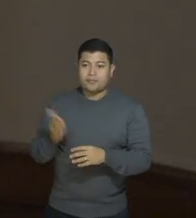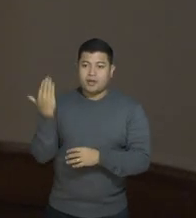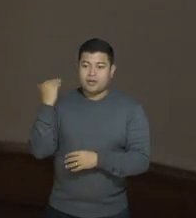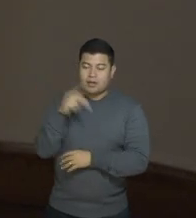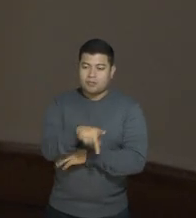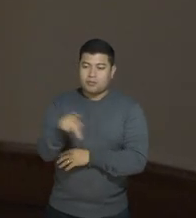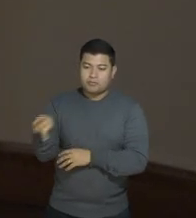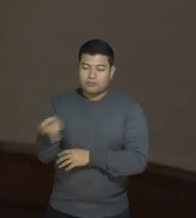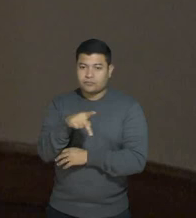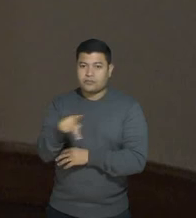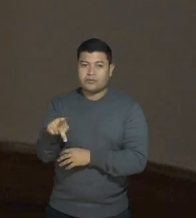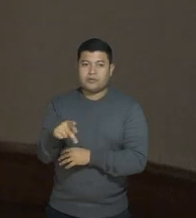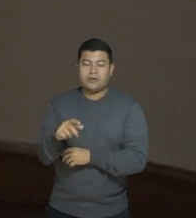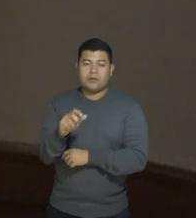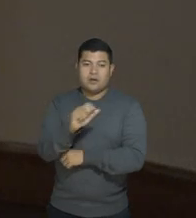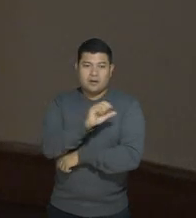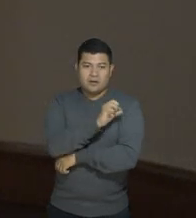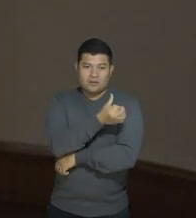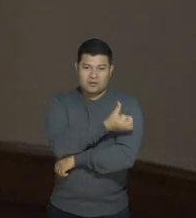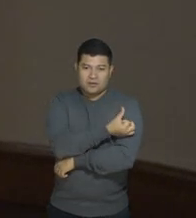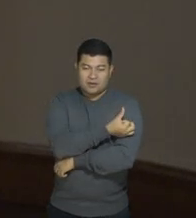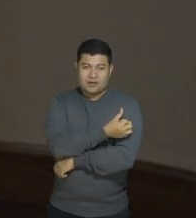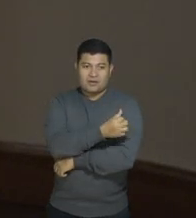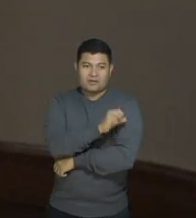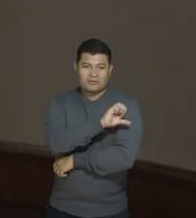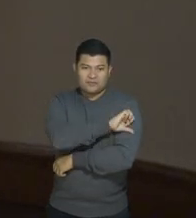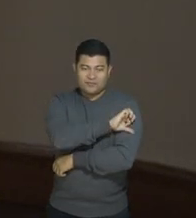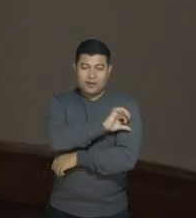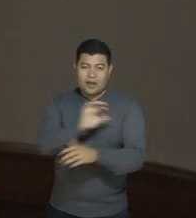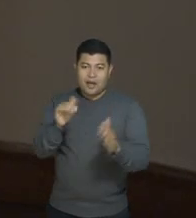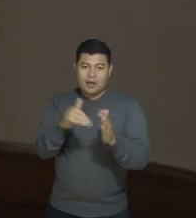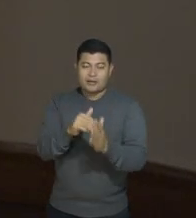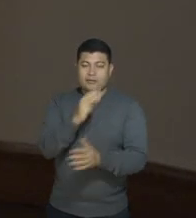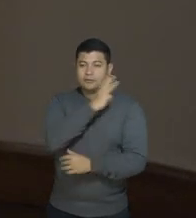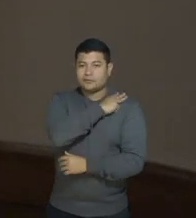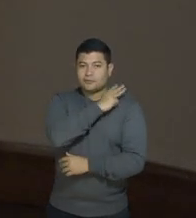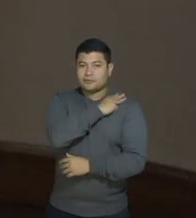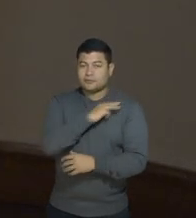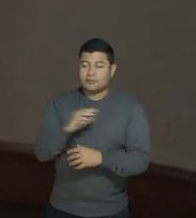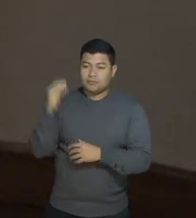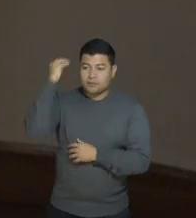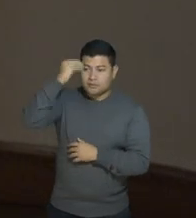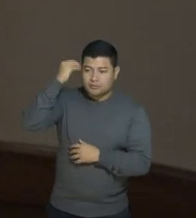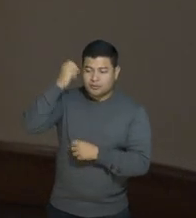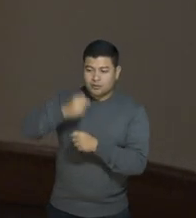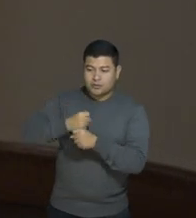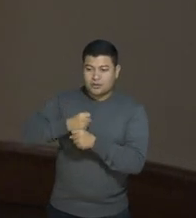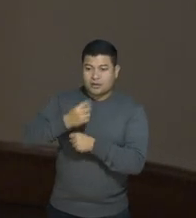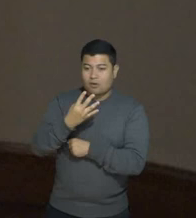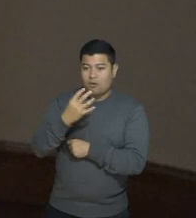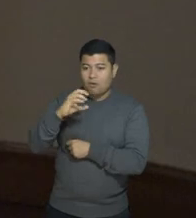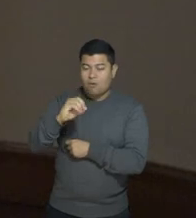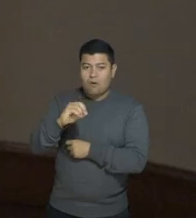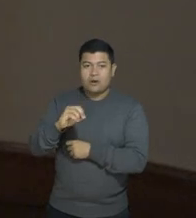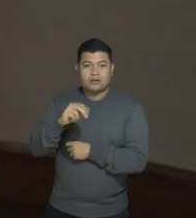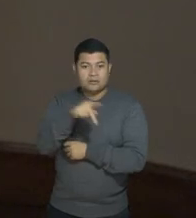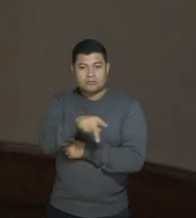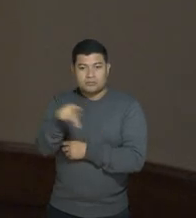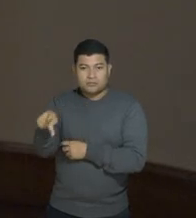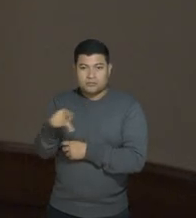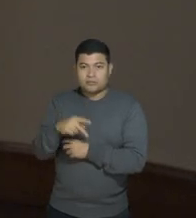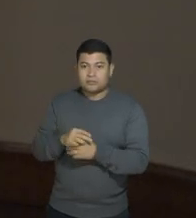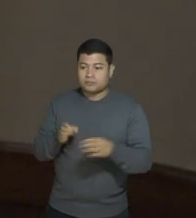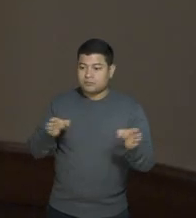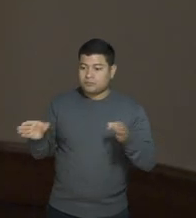fundamental e médio, tendo acumulado uma experiência de 40 anos no magistério, Neste período, ocupou